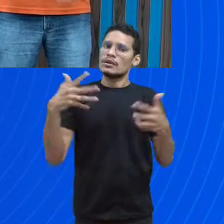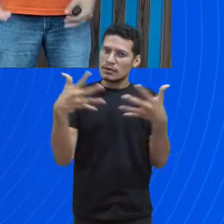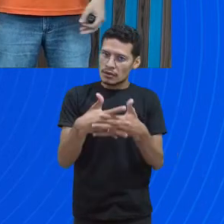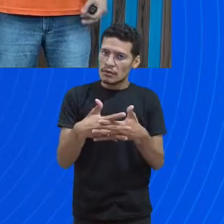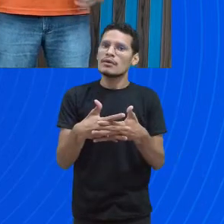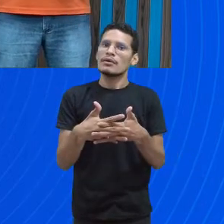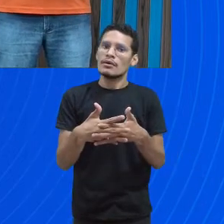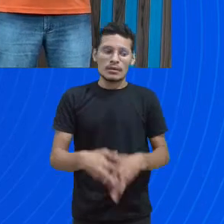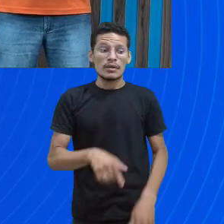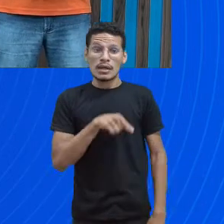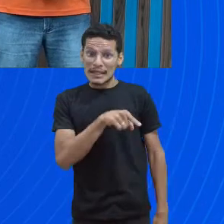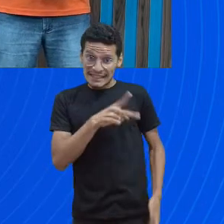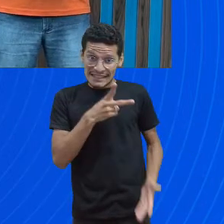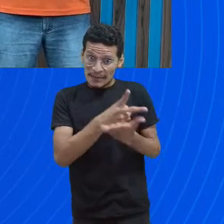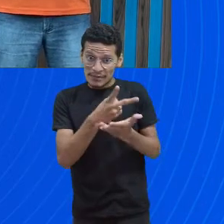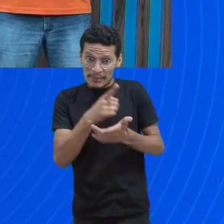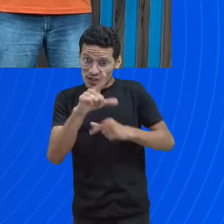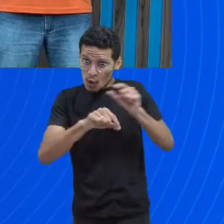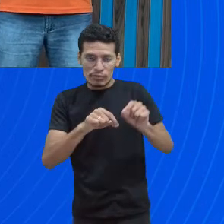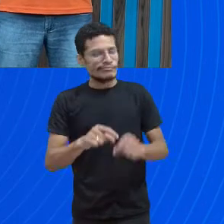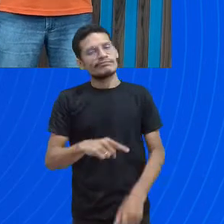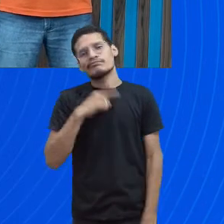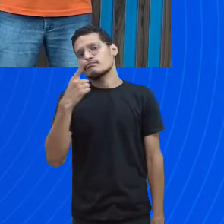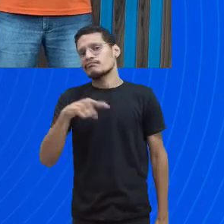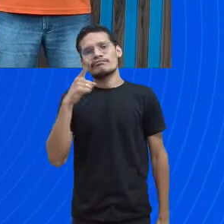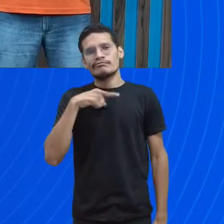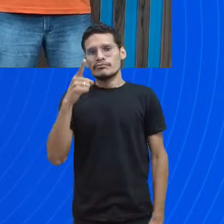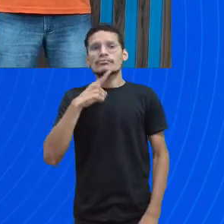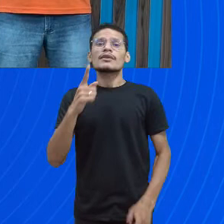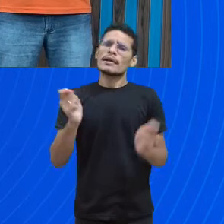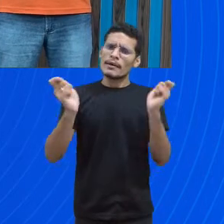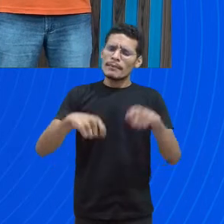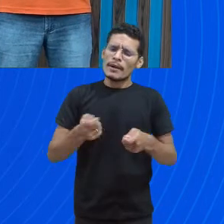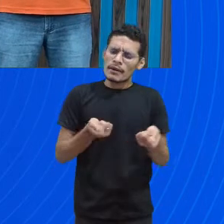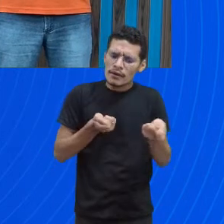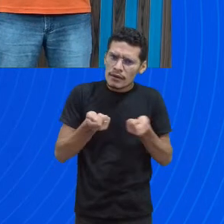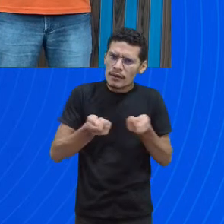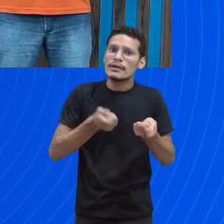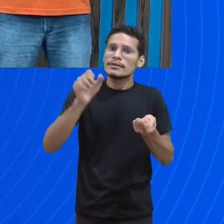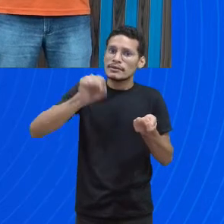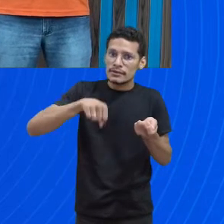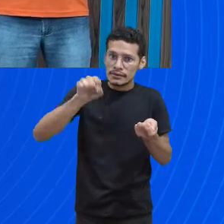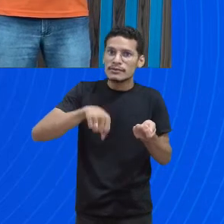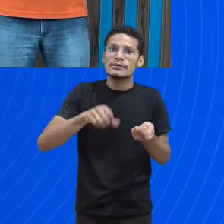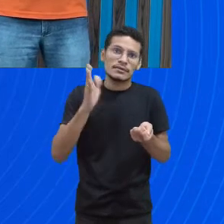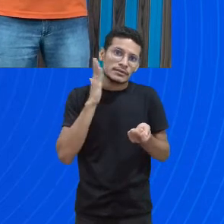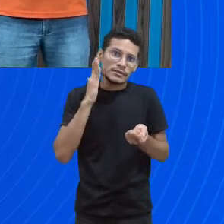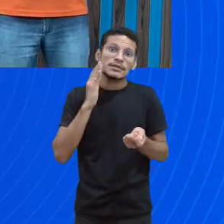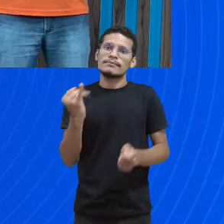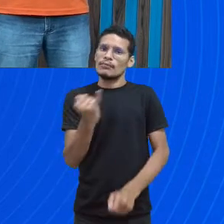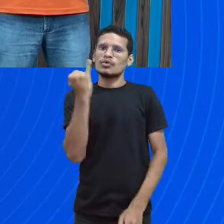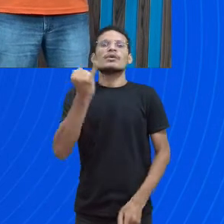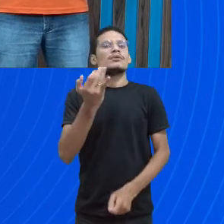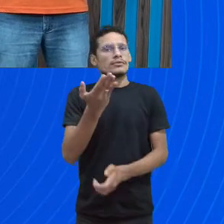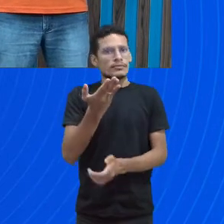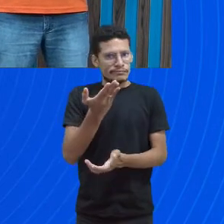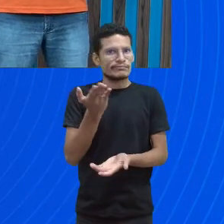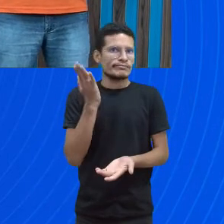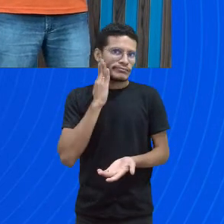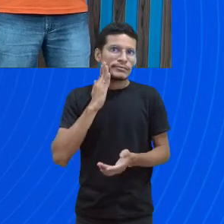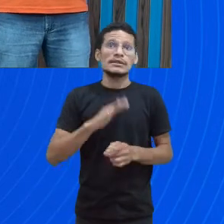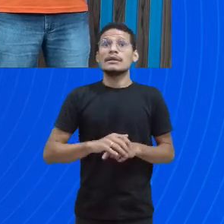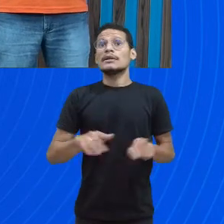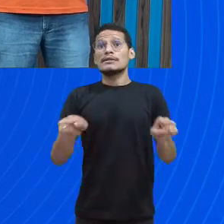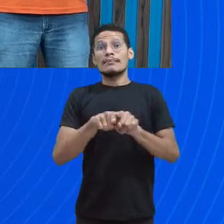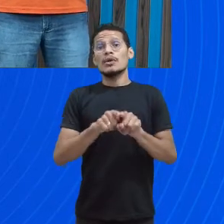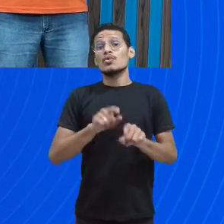mesmo, essa possibilidade de escolher, né? Mas é algo que pode ser negociado sim, tá? E é importante que seja. Olha,